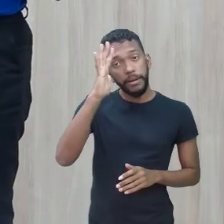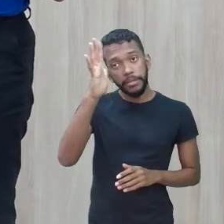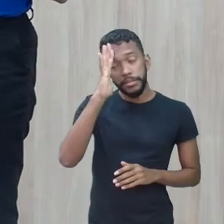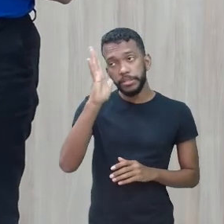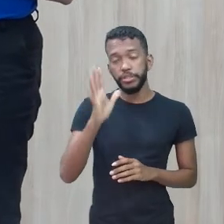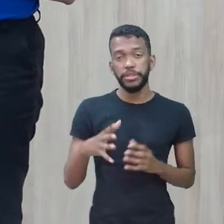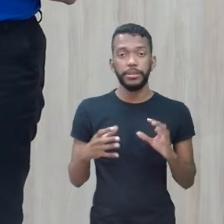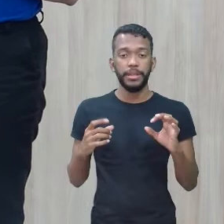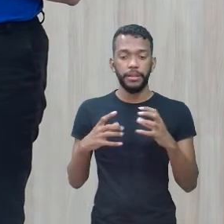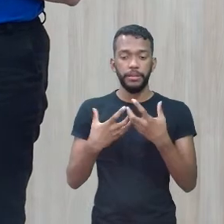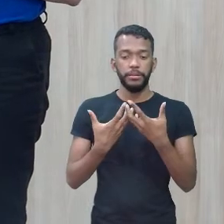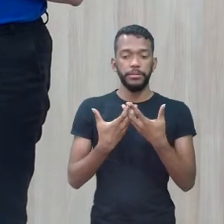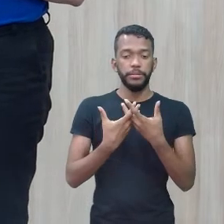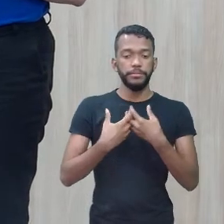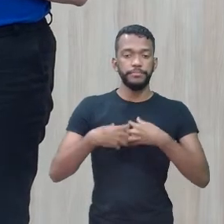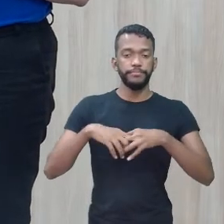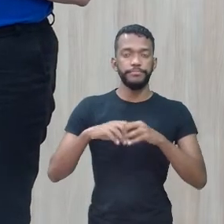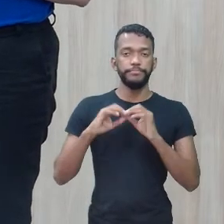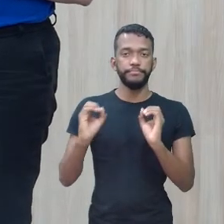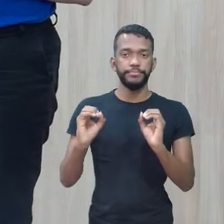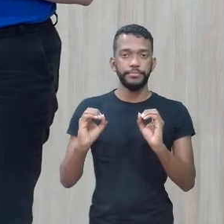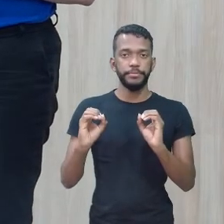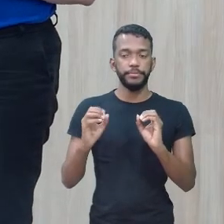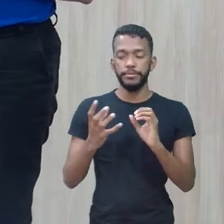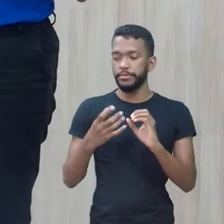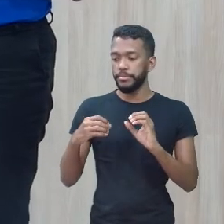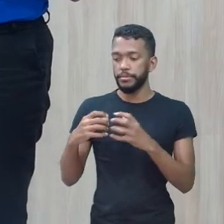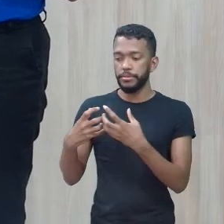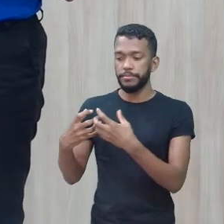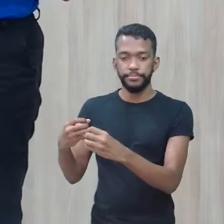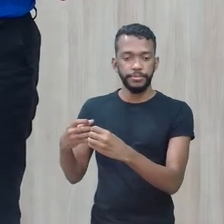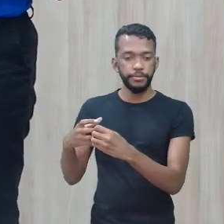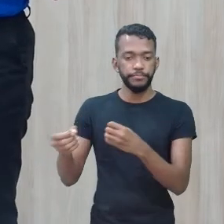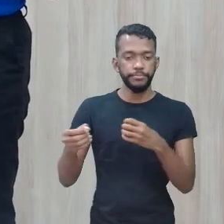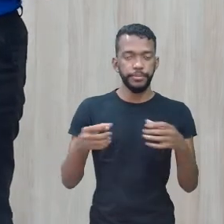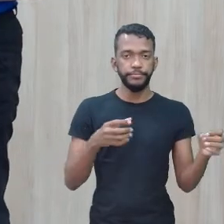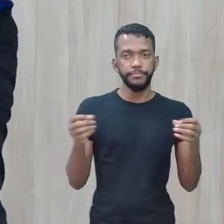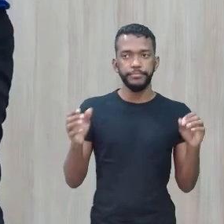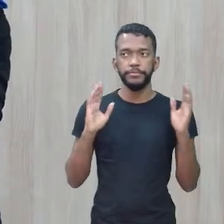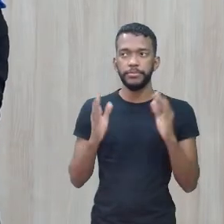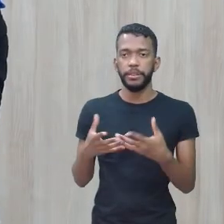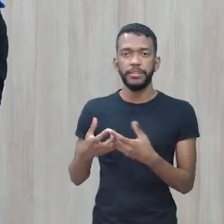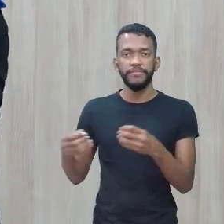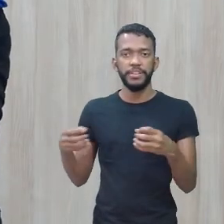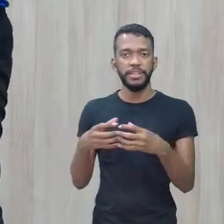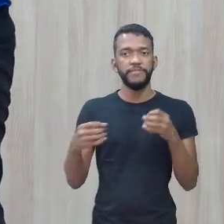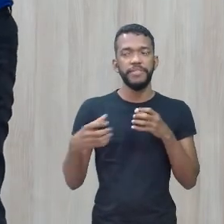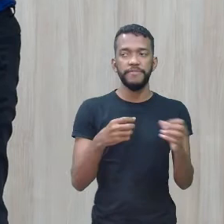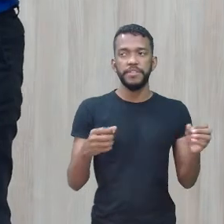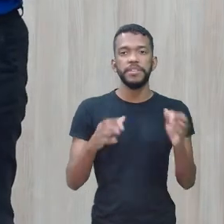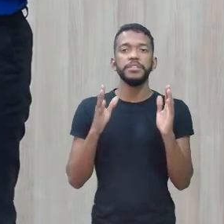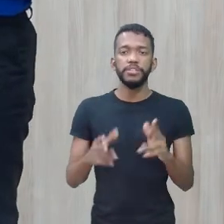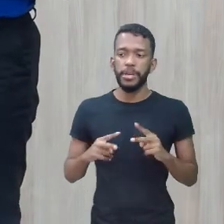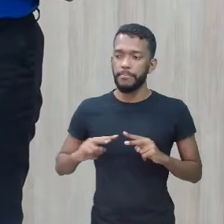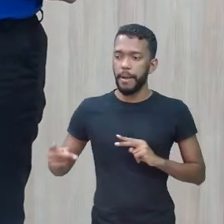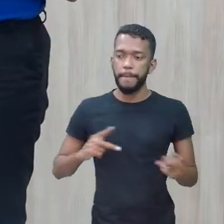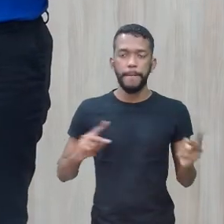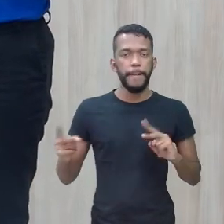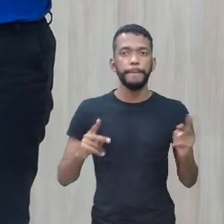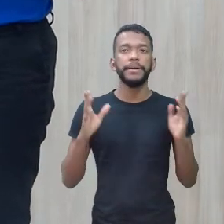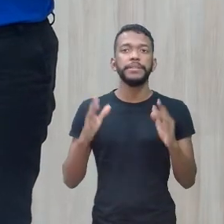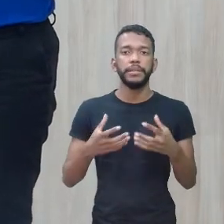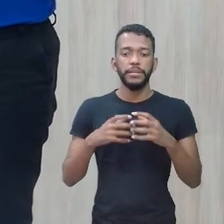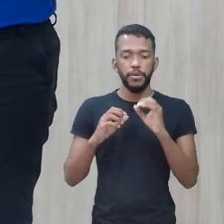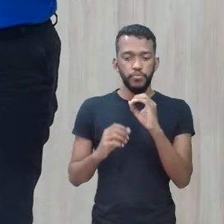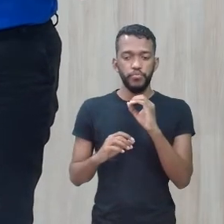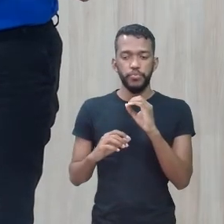se dividem, né? Multiplicam o seu DNA, se divide e depois dessa divisão, ele se divide em